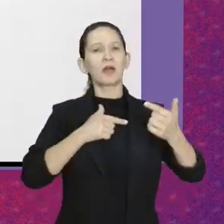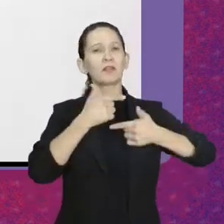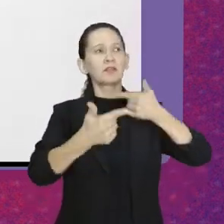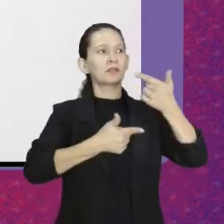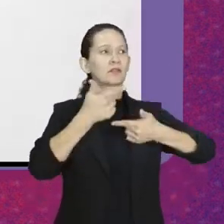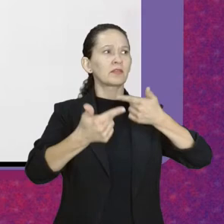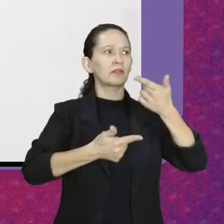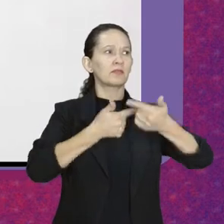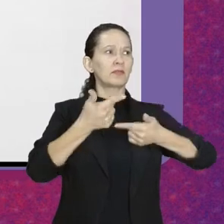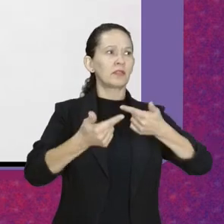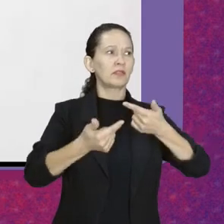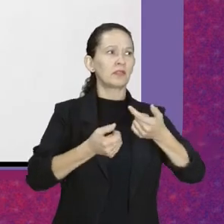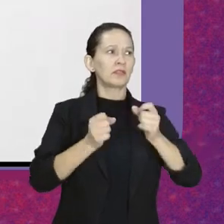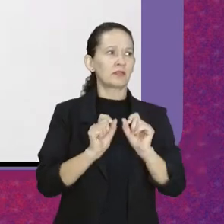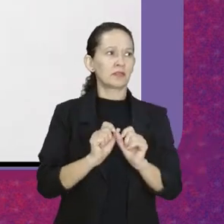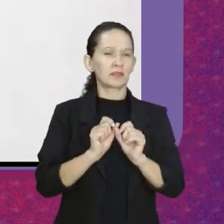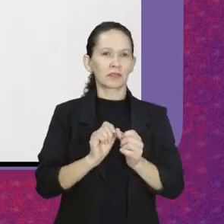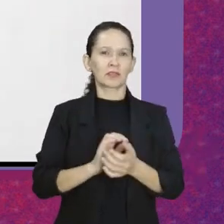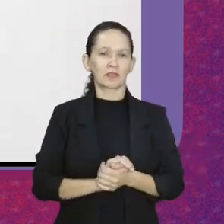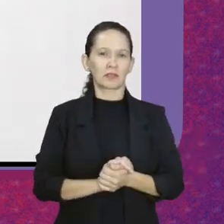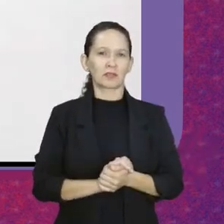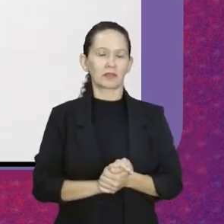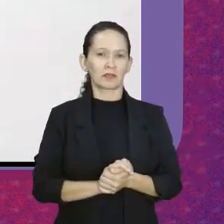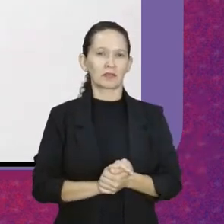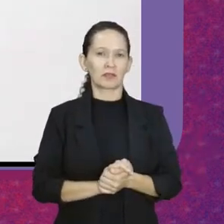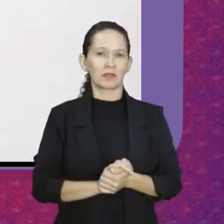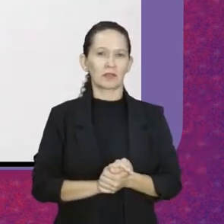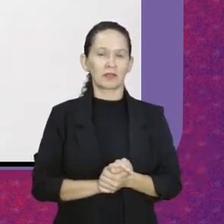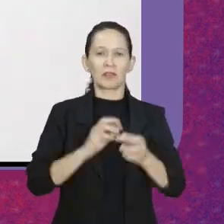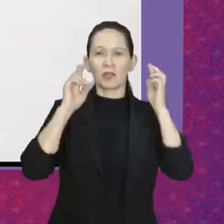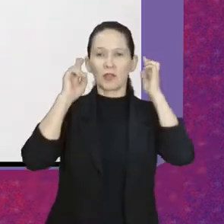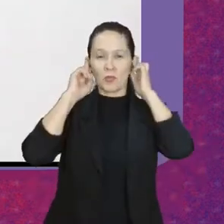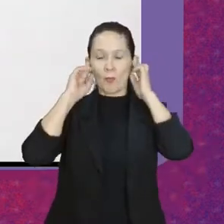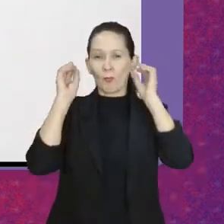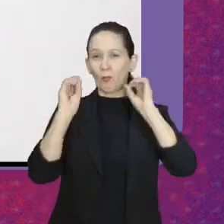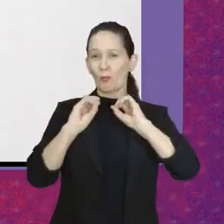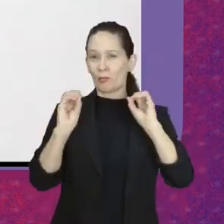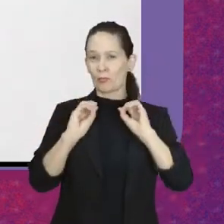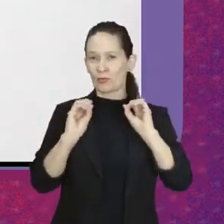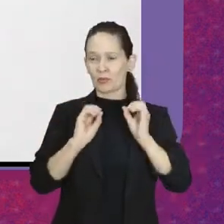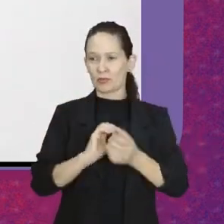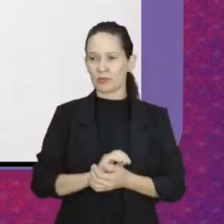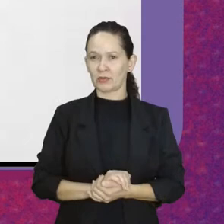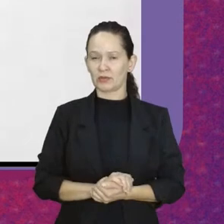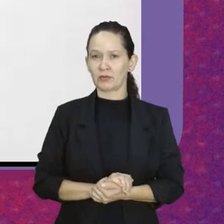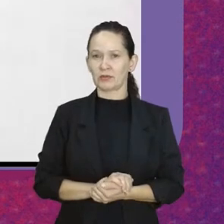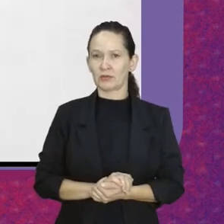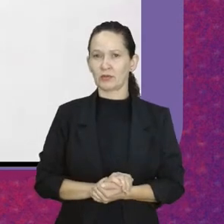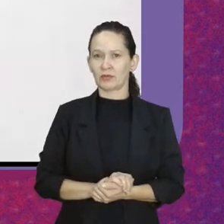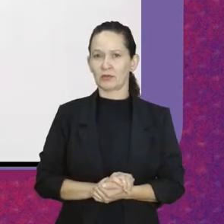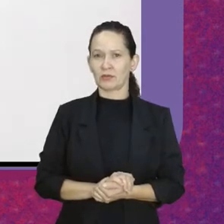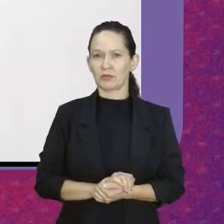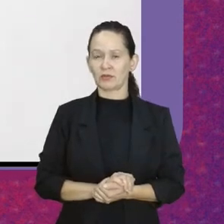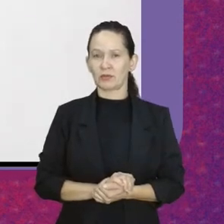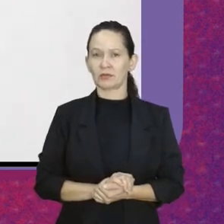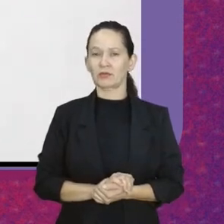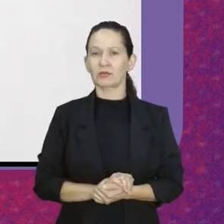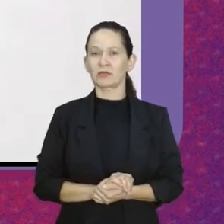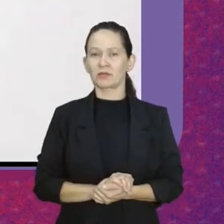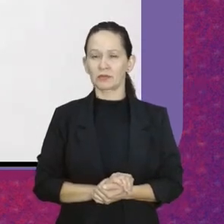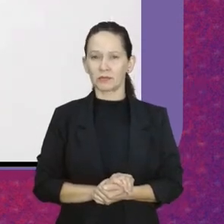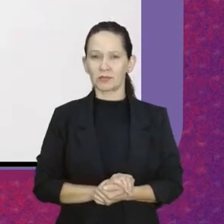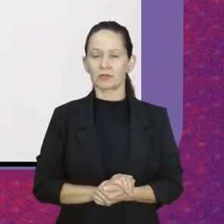trabalho remunerado, os homens, pelo contrário, eles nunca são encarregados desse trabalho